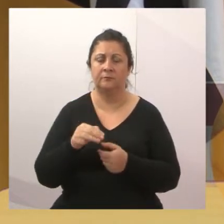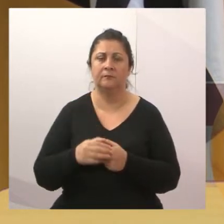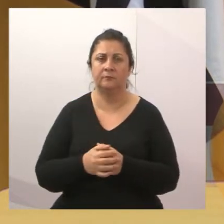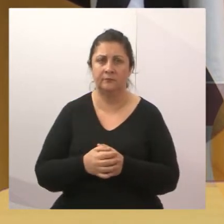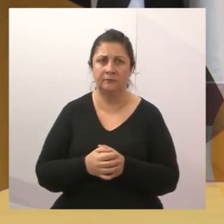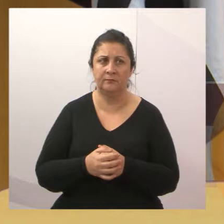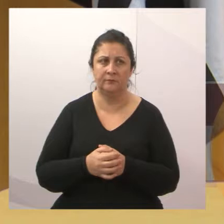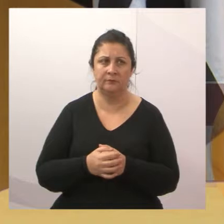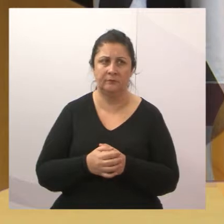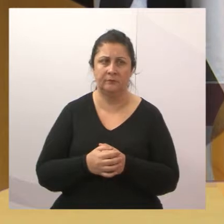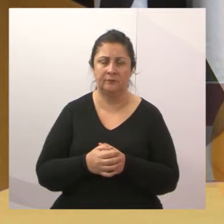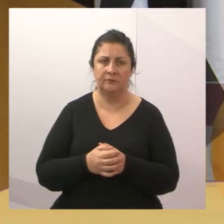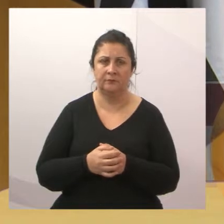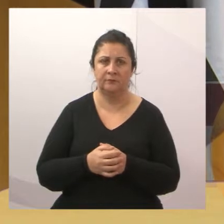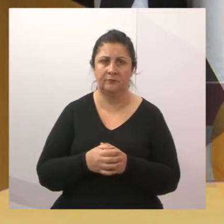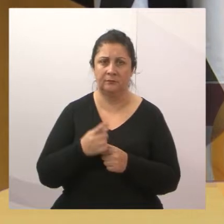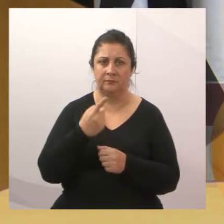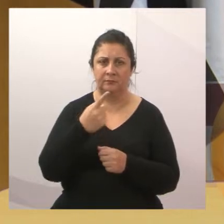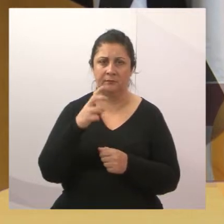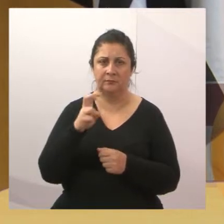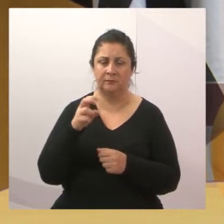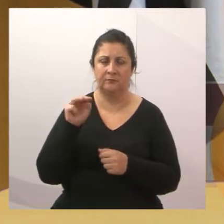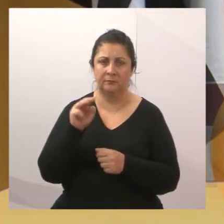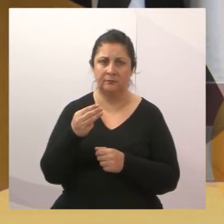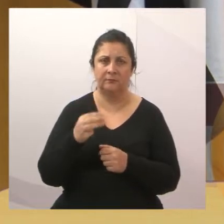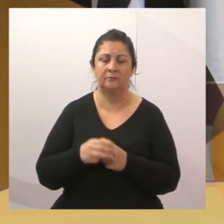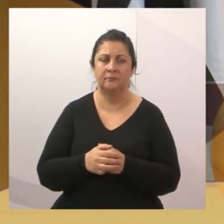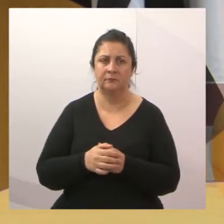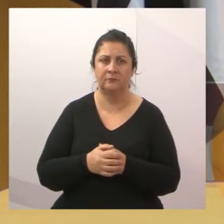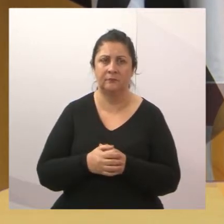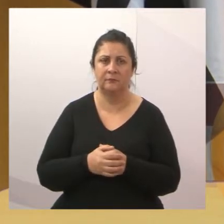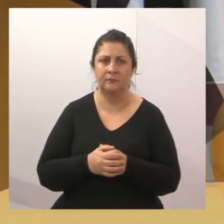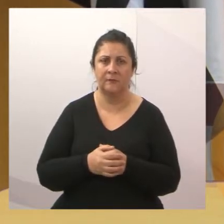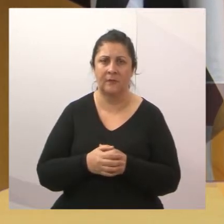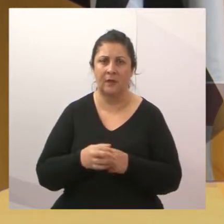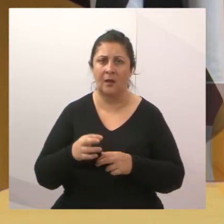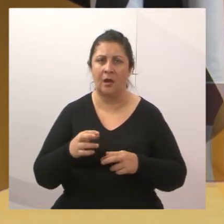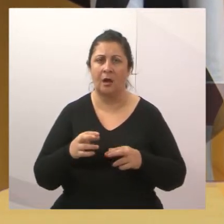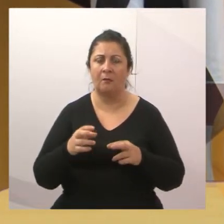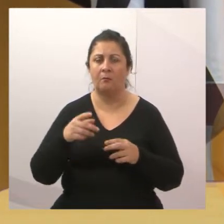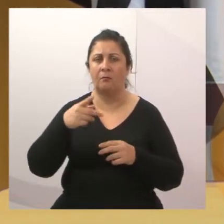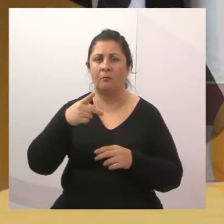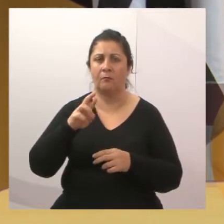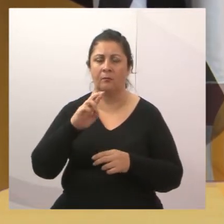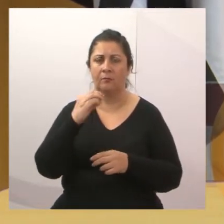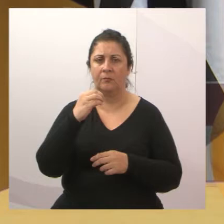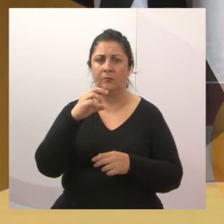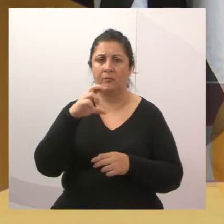15.936 milhões, 15 milhões, né? A Procuradoria-Geral do município,